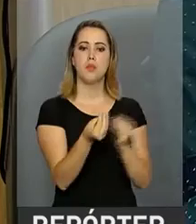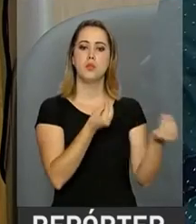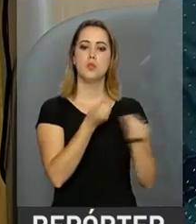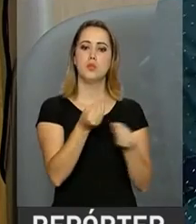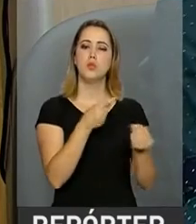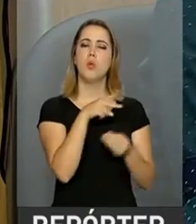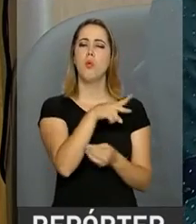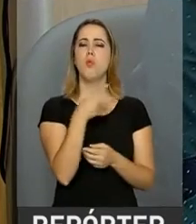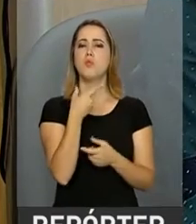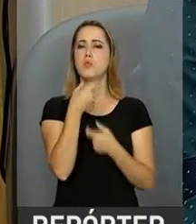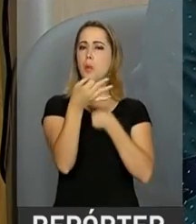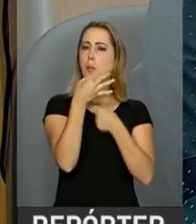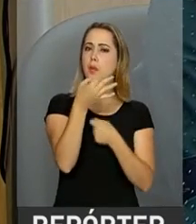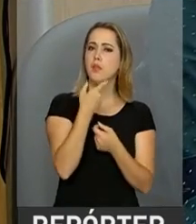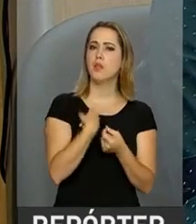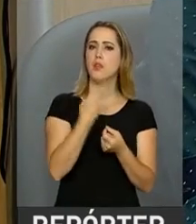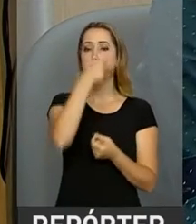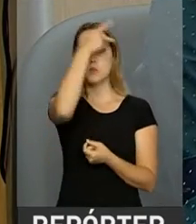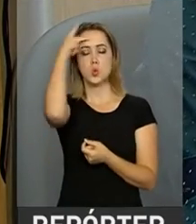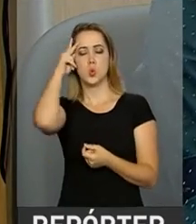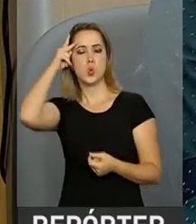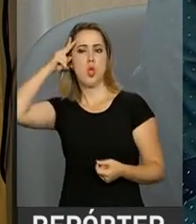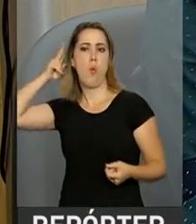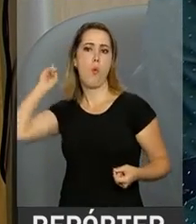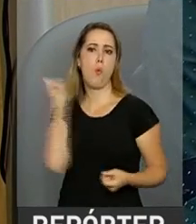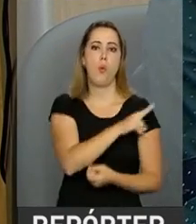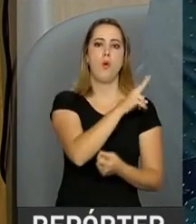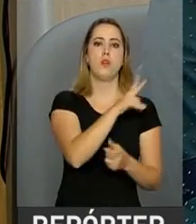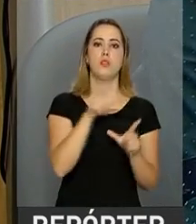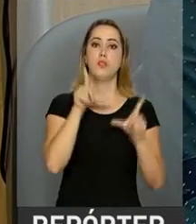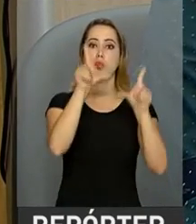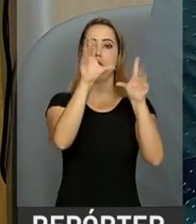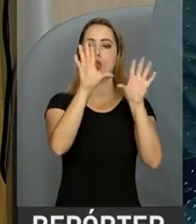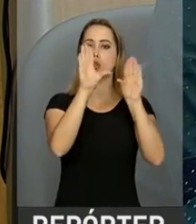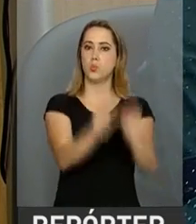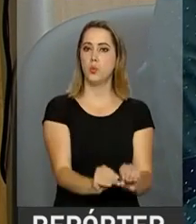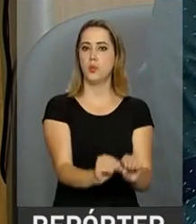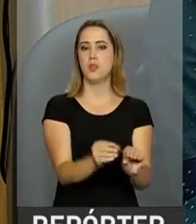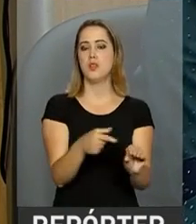em alta velocidade e só reduzem quando passam pelos radares? E também,